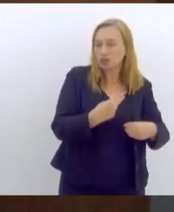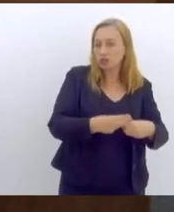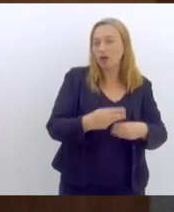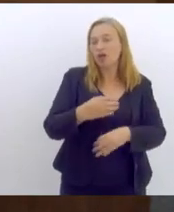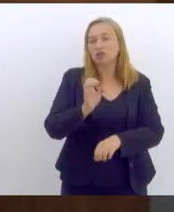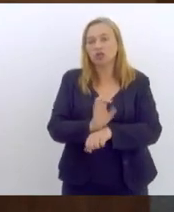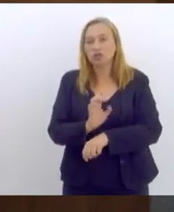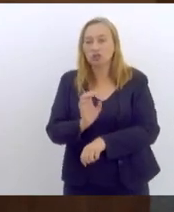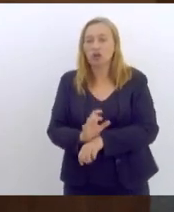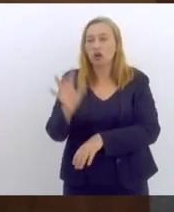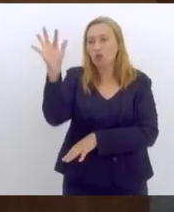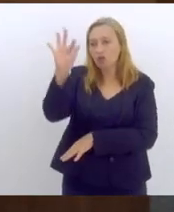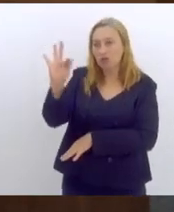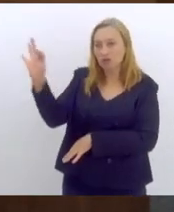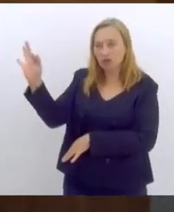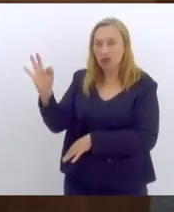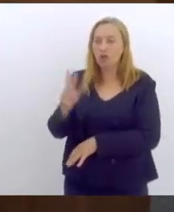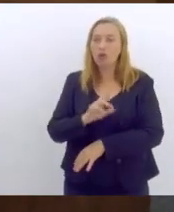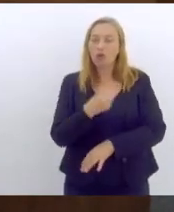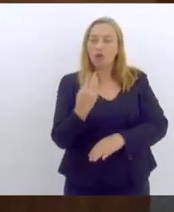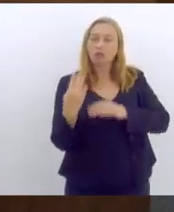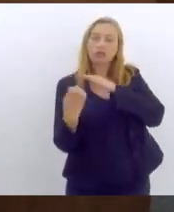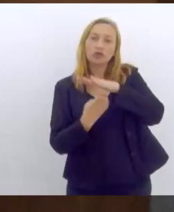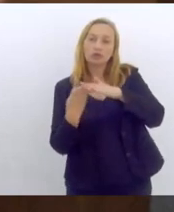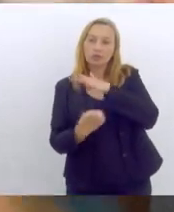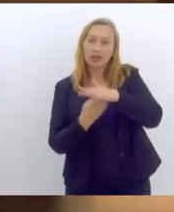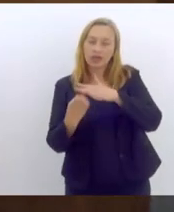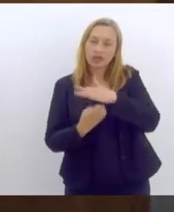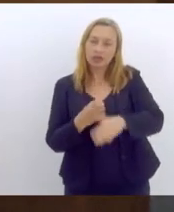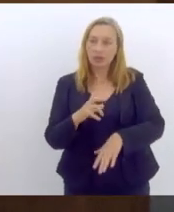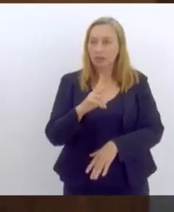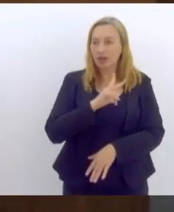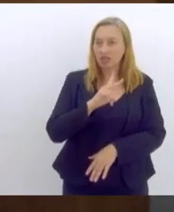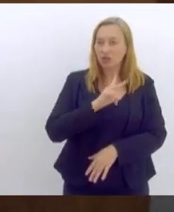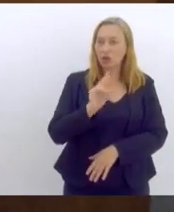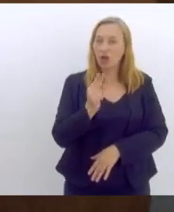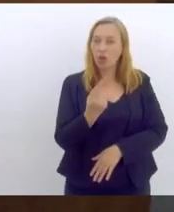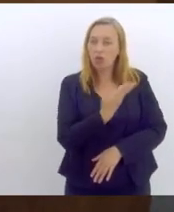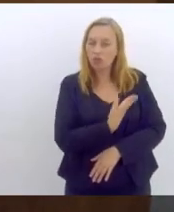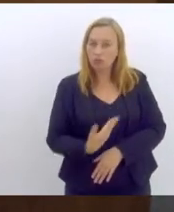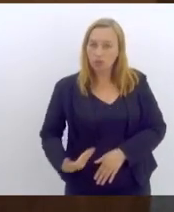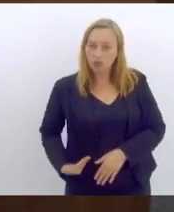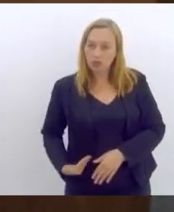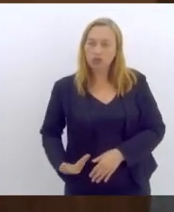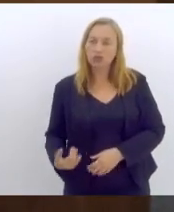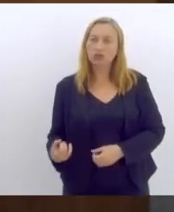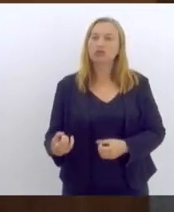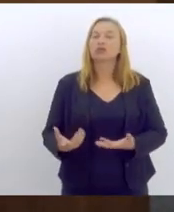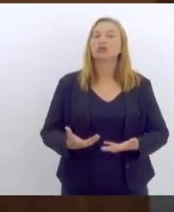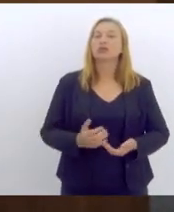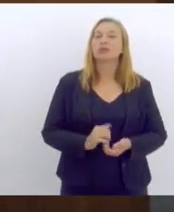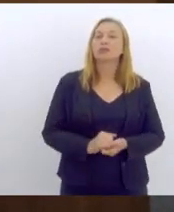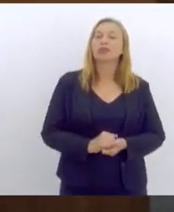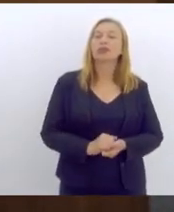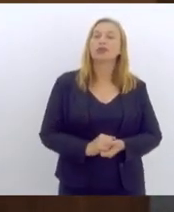que seja através das concessionárias, que seja através das entidades parceiras envolvidas na ação, que vai